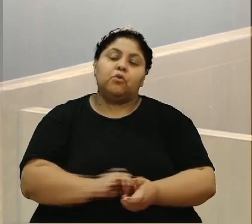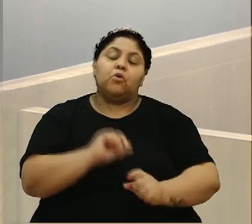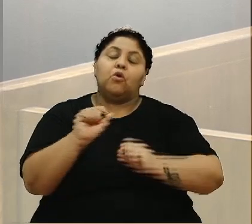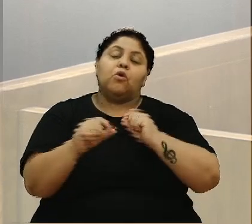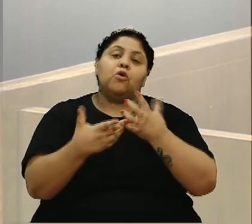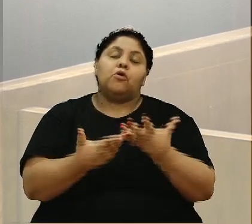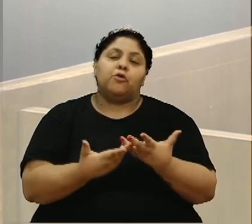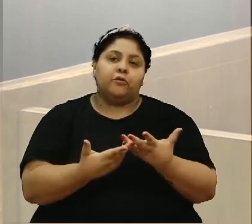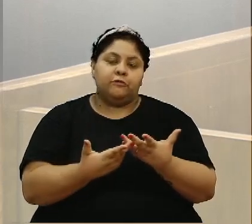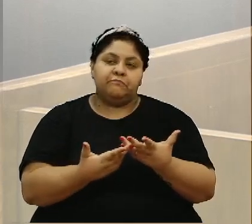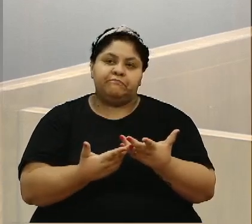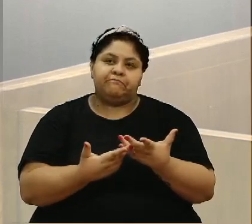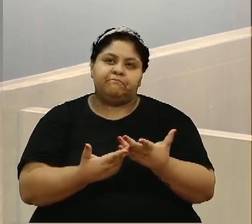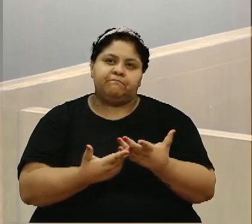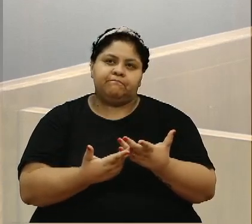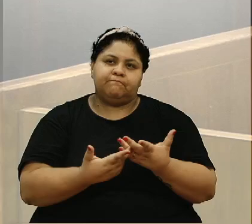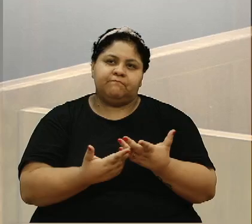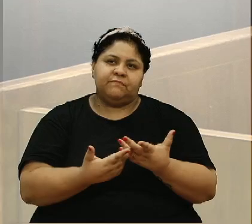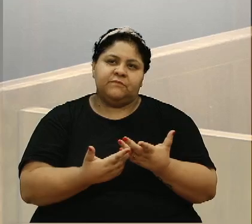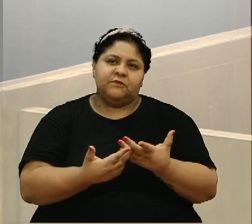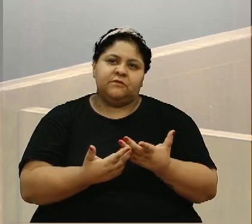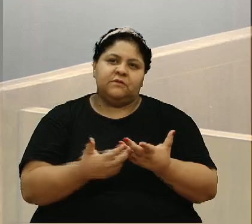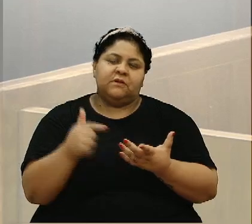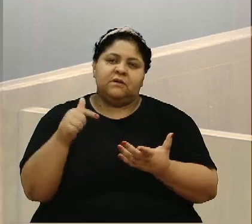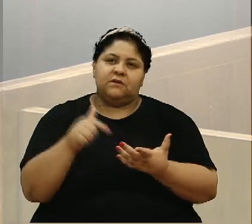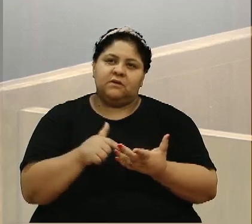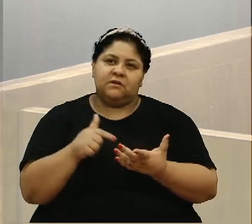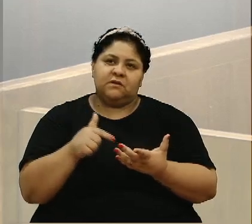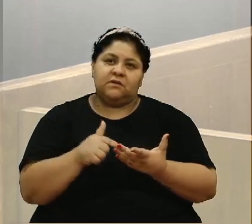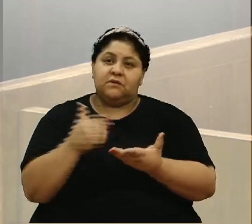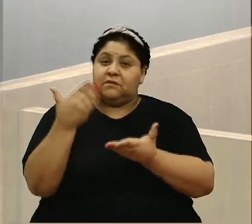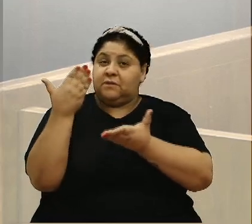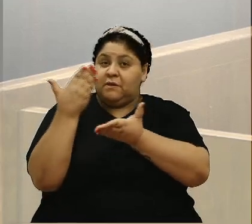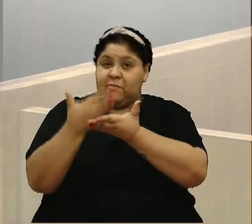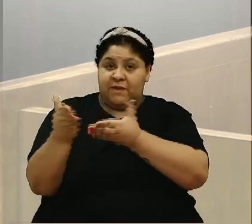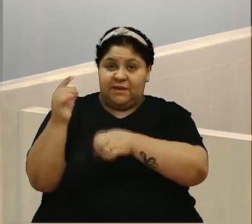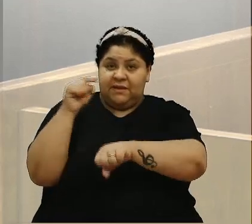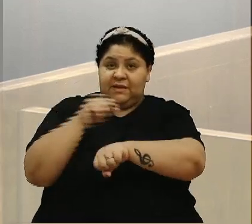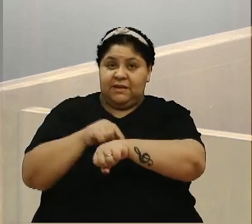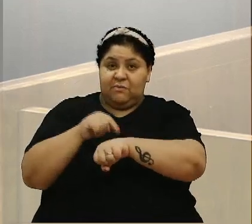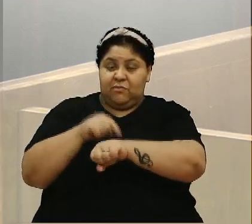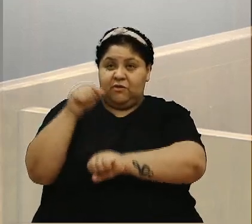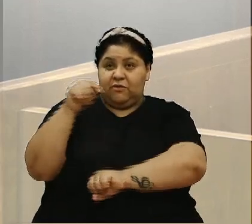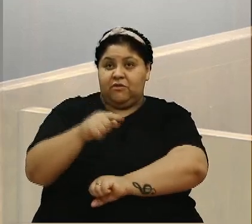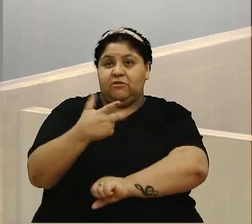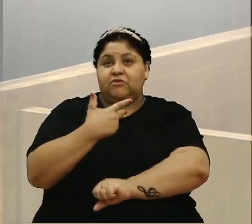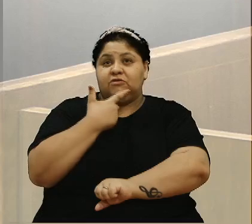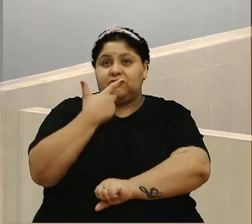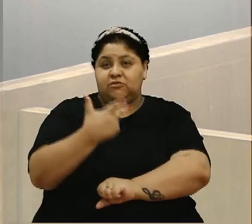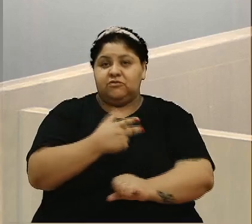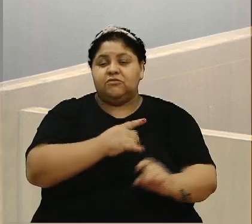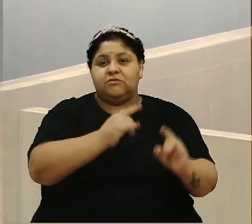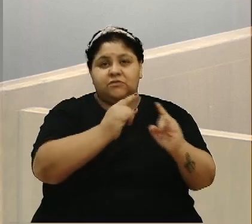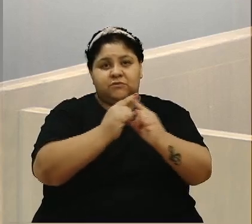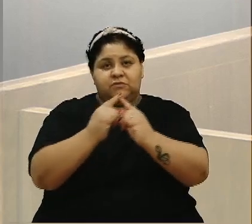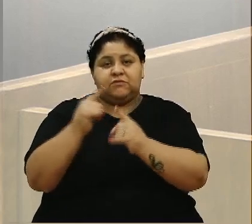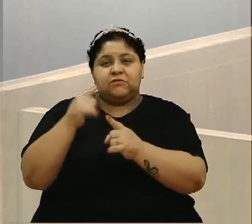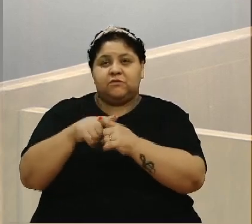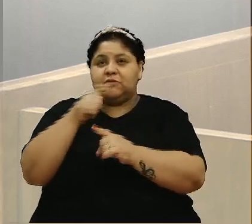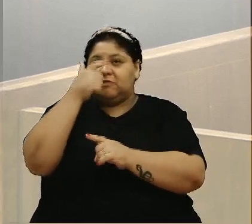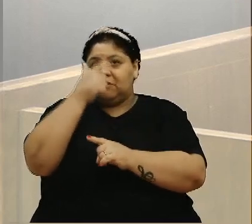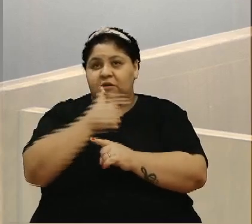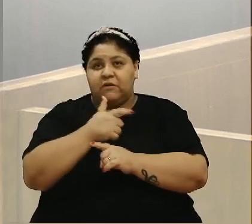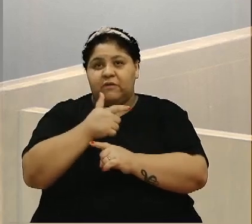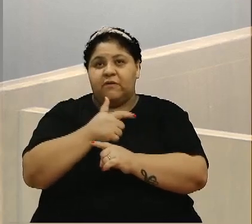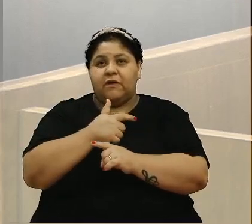além... Não vou perder muito tempo aqui falando do Instituto, porque eu acho que a maioria